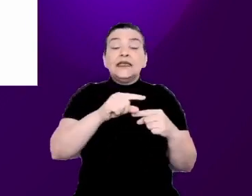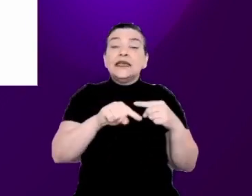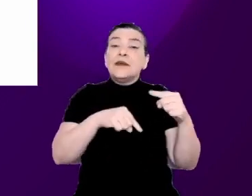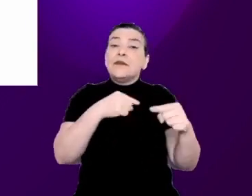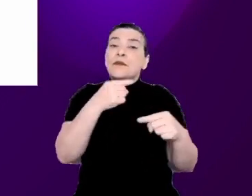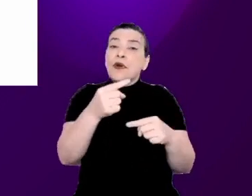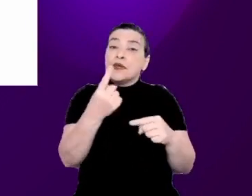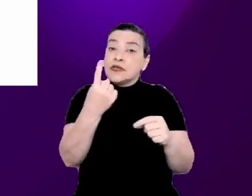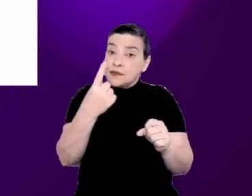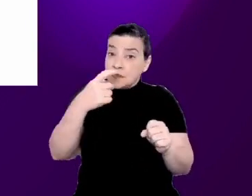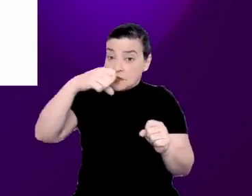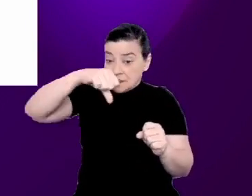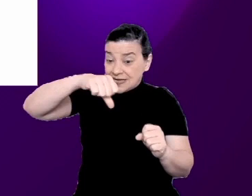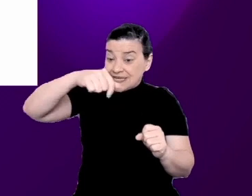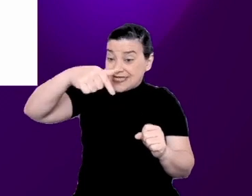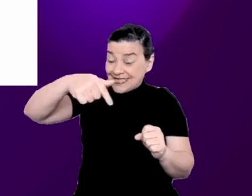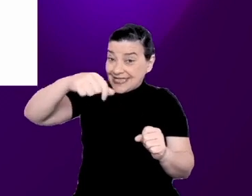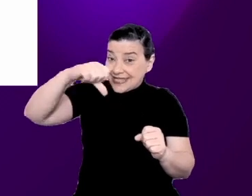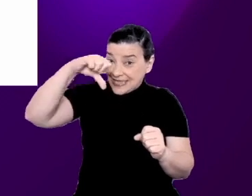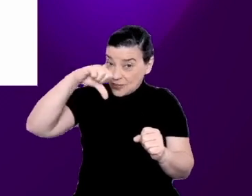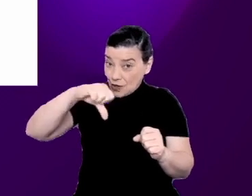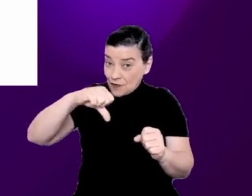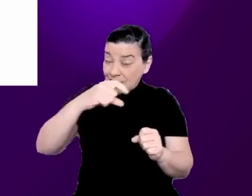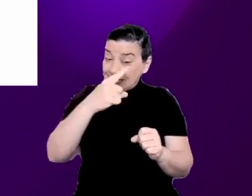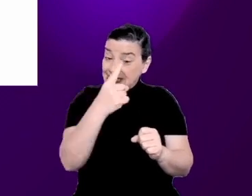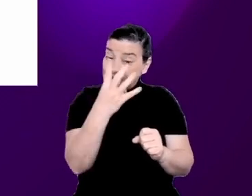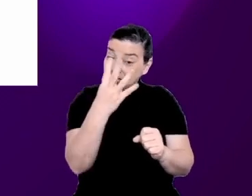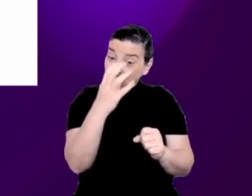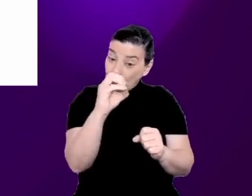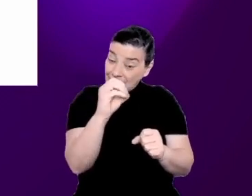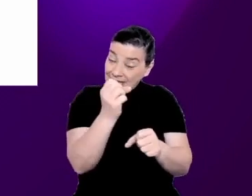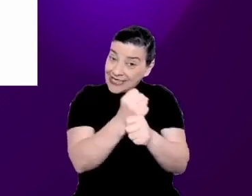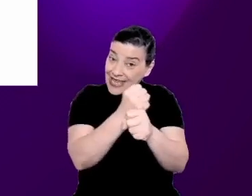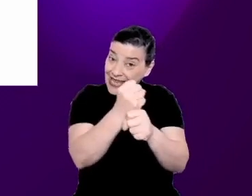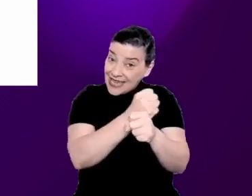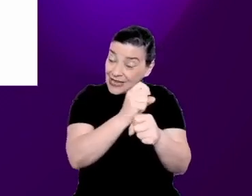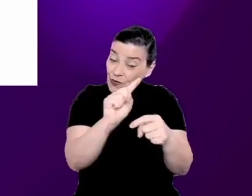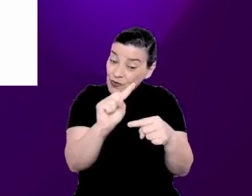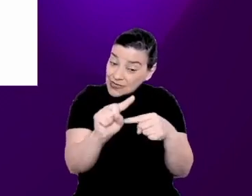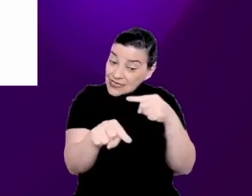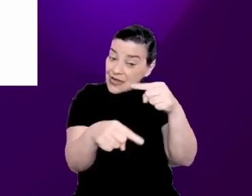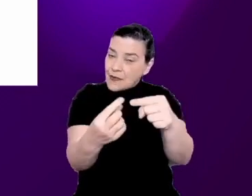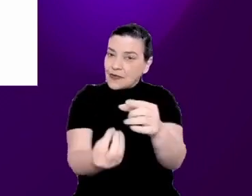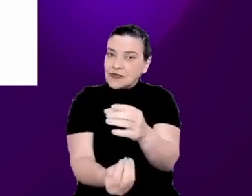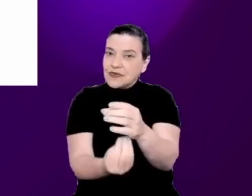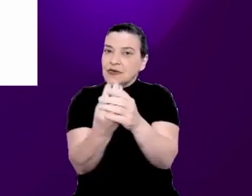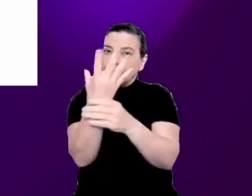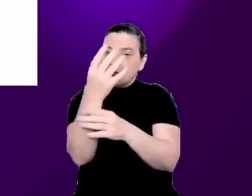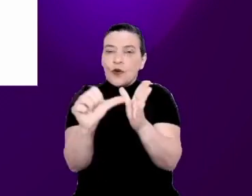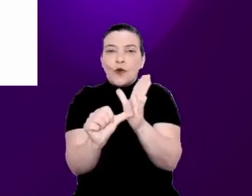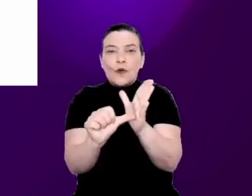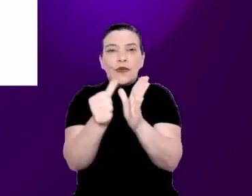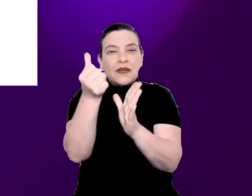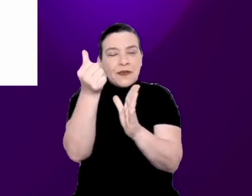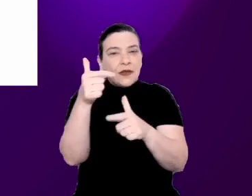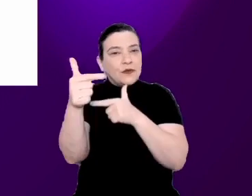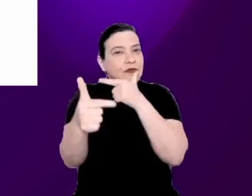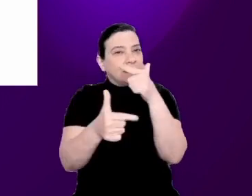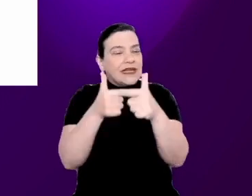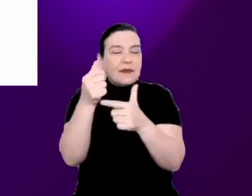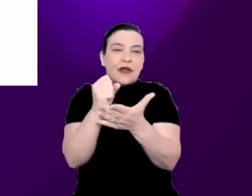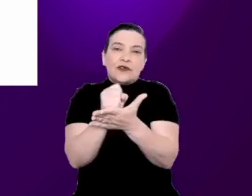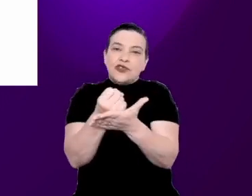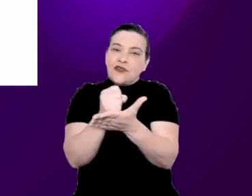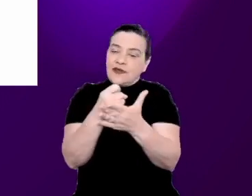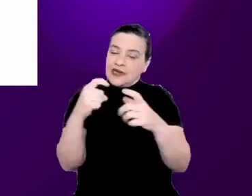em 1979, 140 anos depois, que surgiu o primeiro serviço de farmácia clínica no Brasil.